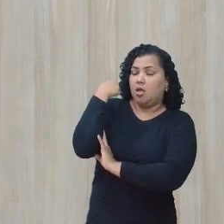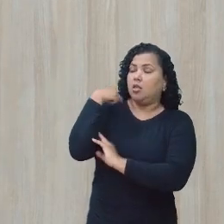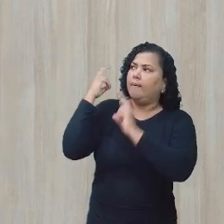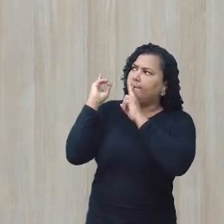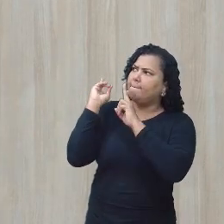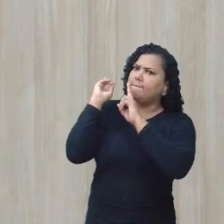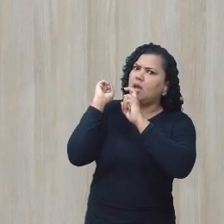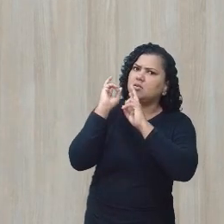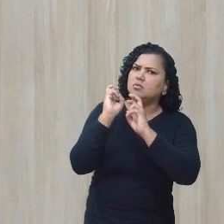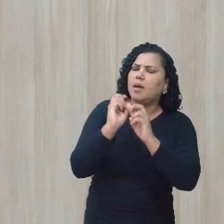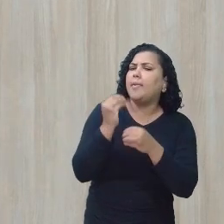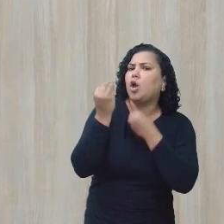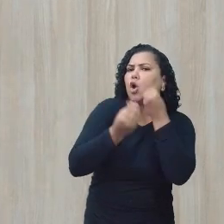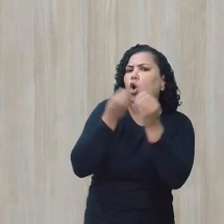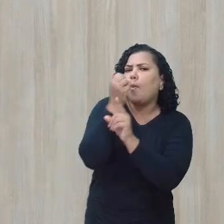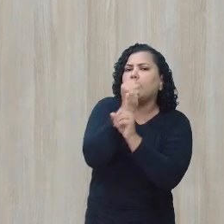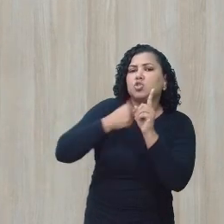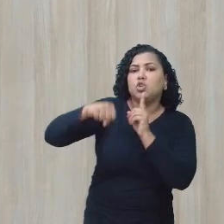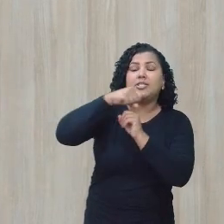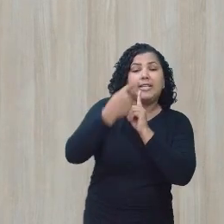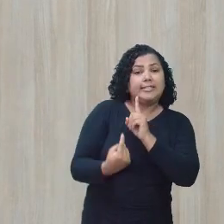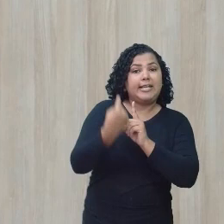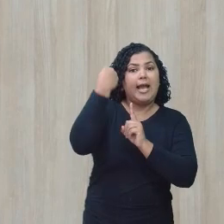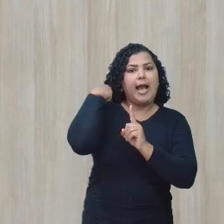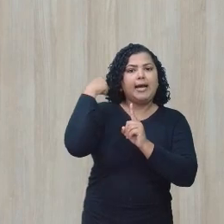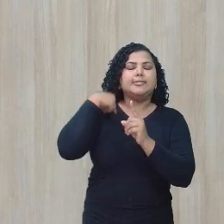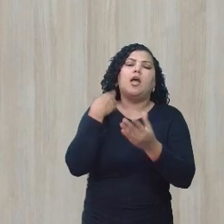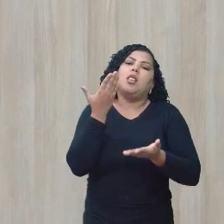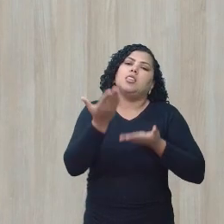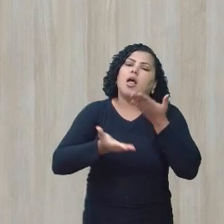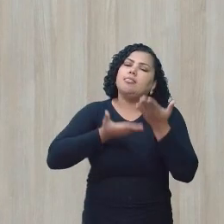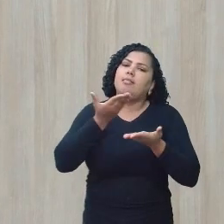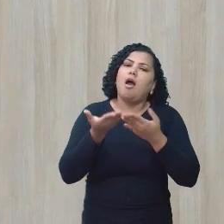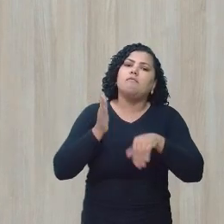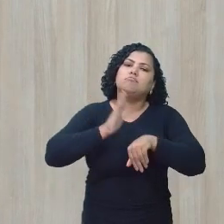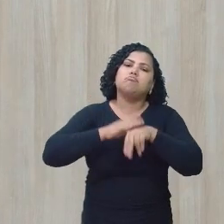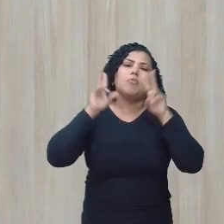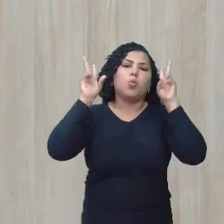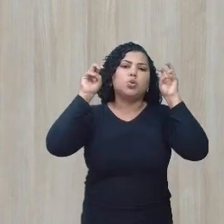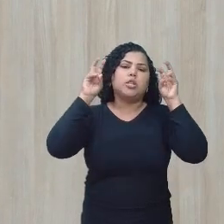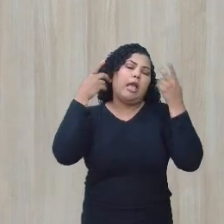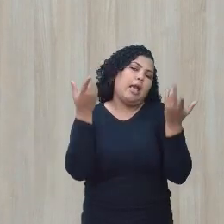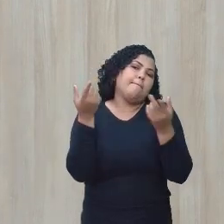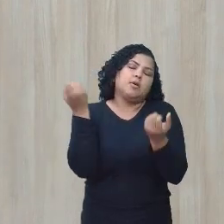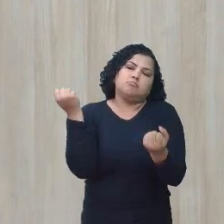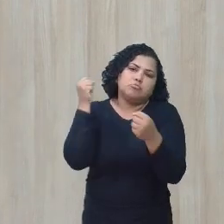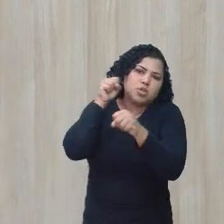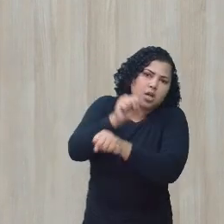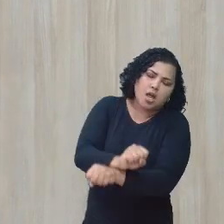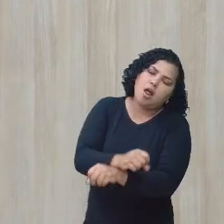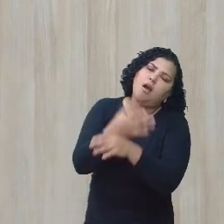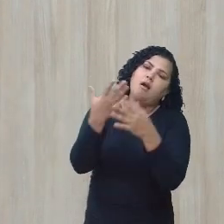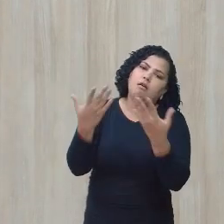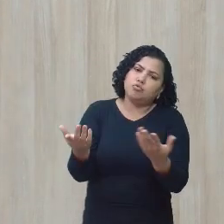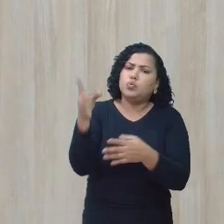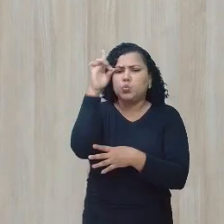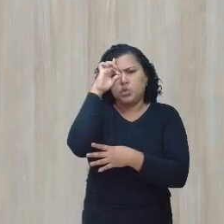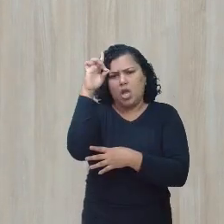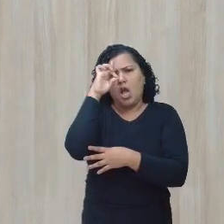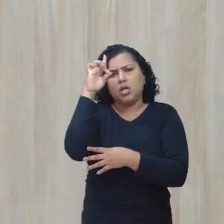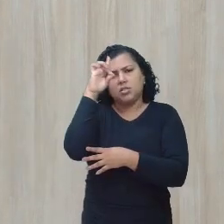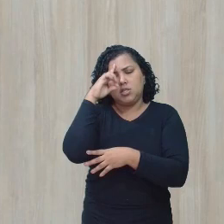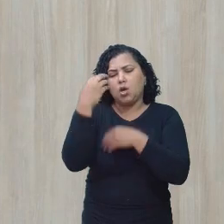como aquela sociedade lidava, né, com, enfim, o seu cotidiano, lidava com as